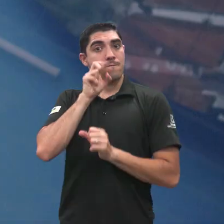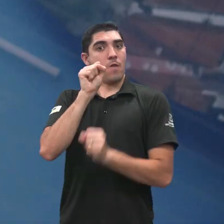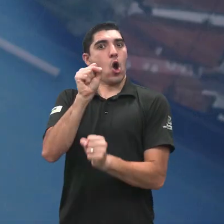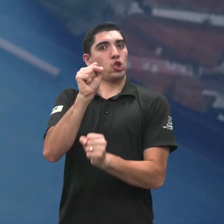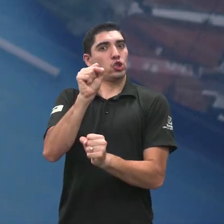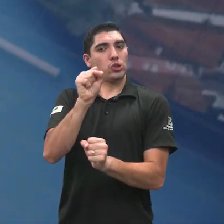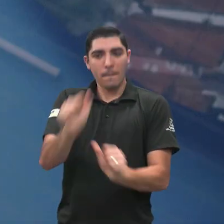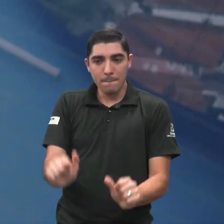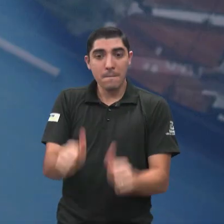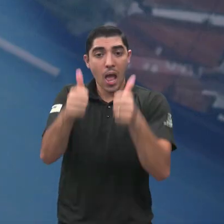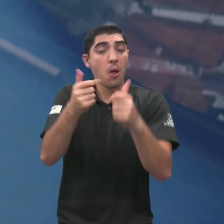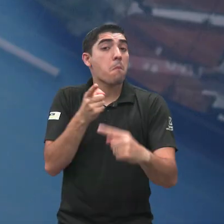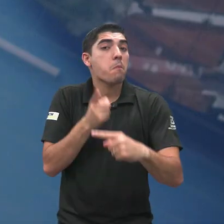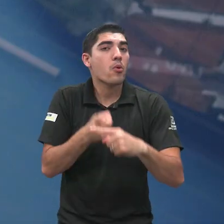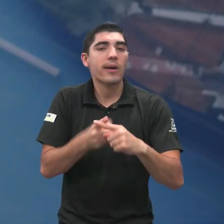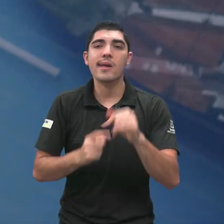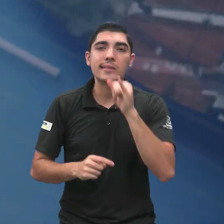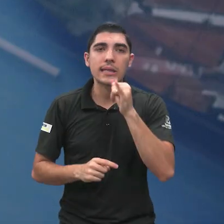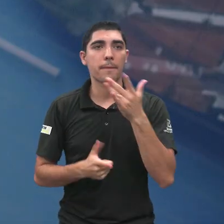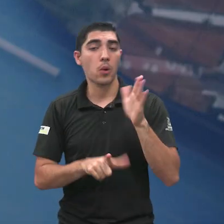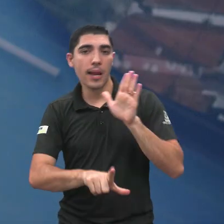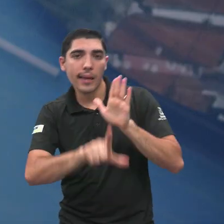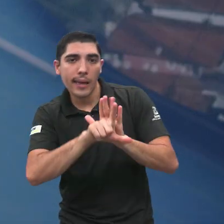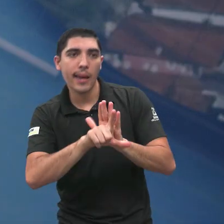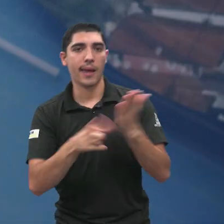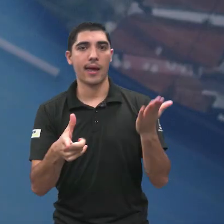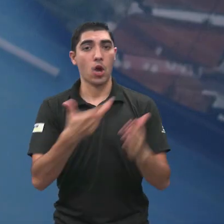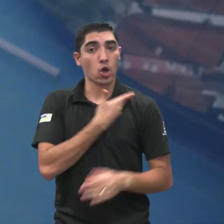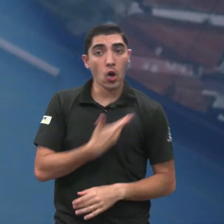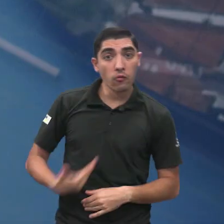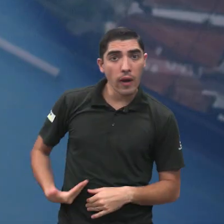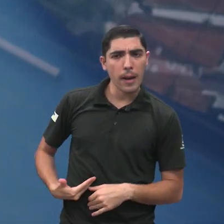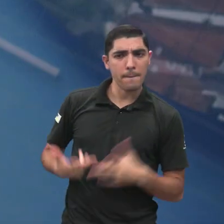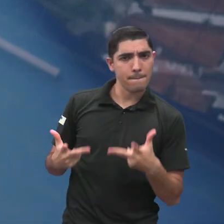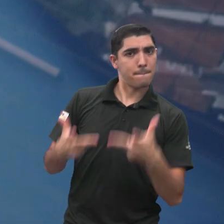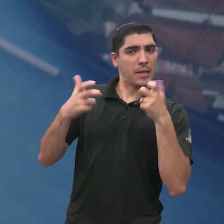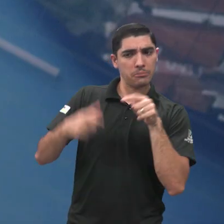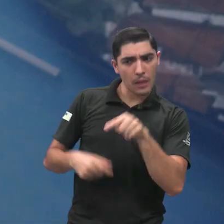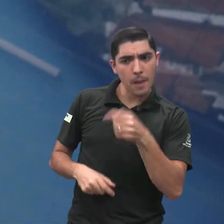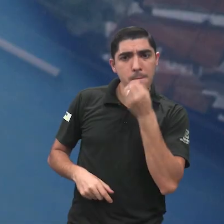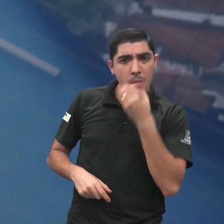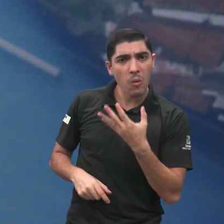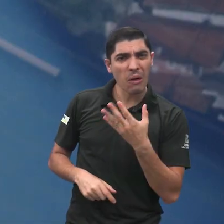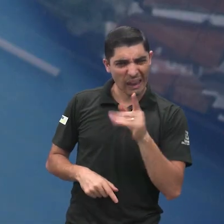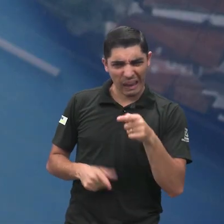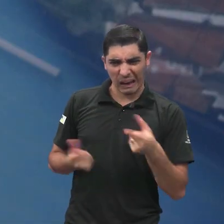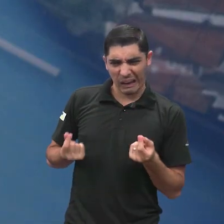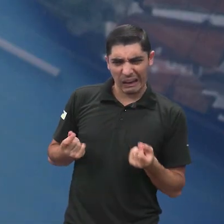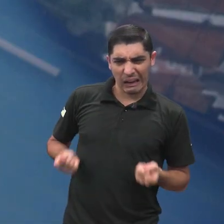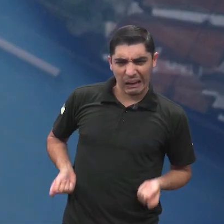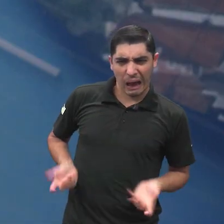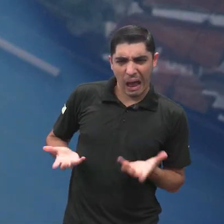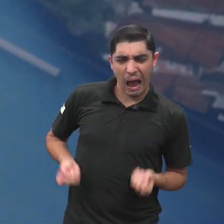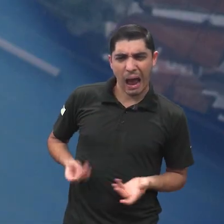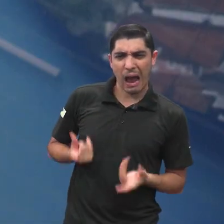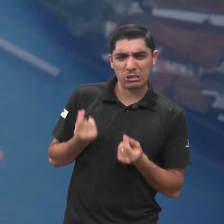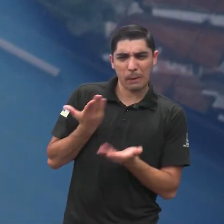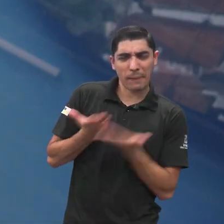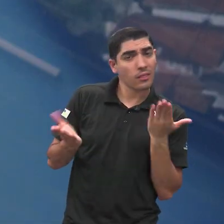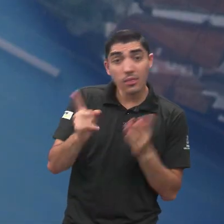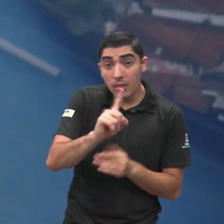se as políticas públicas vissem isso, não é custo, mas é assim, mais um investimento